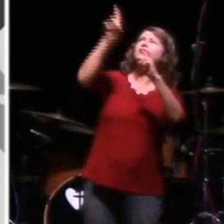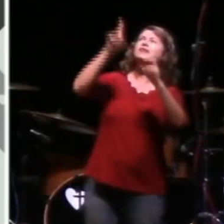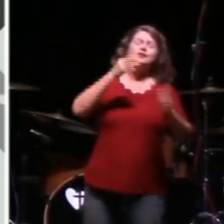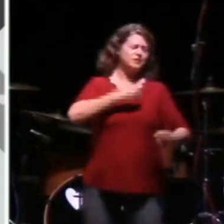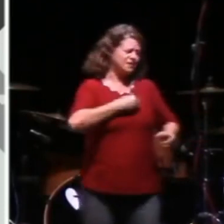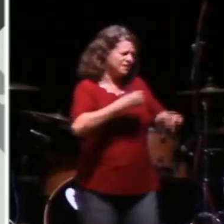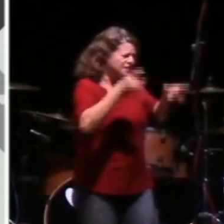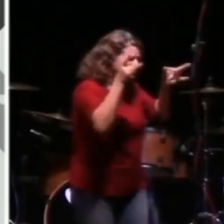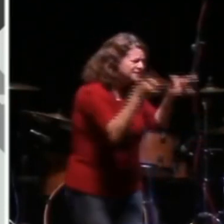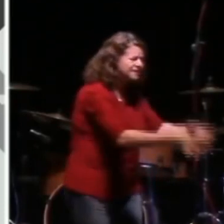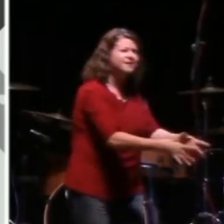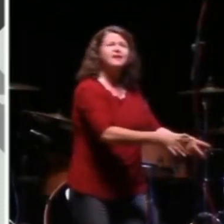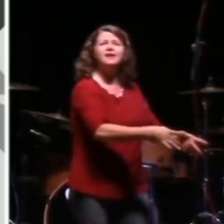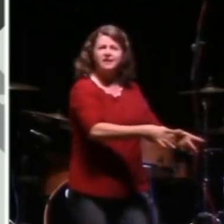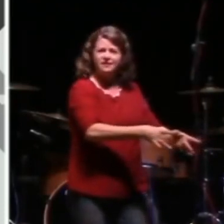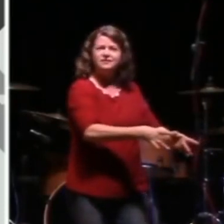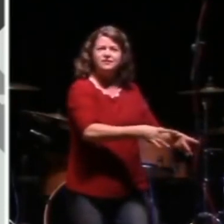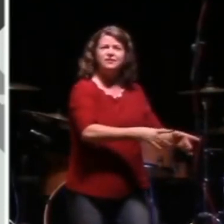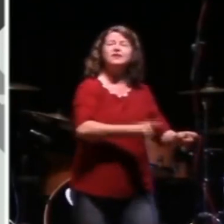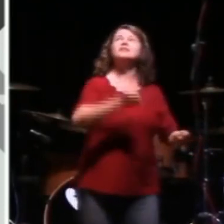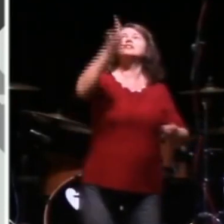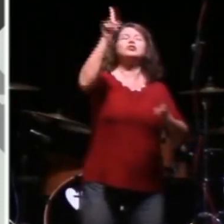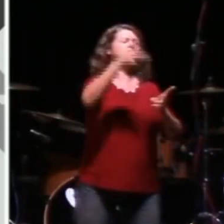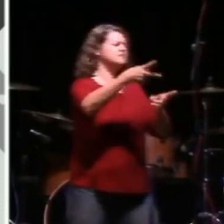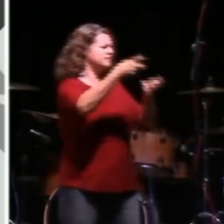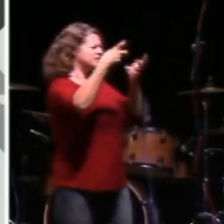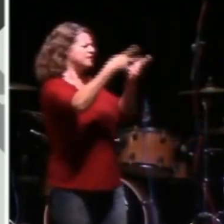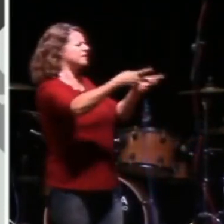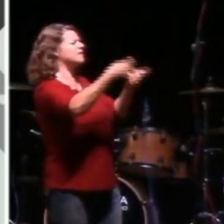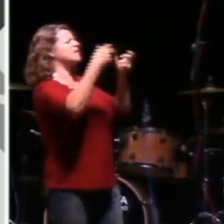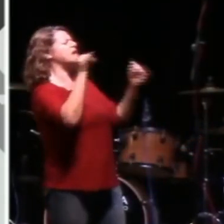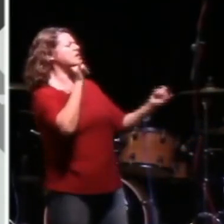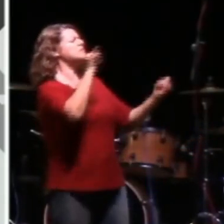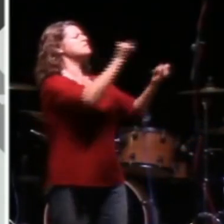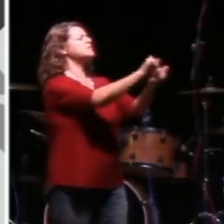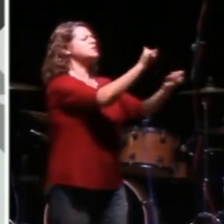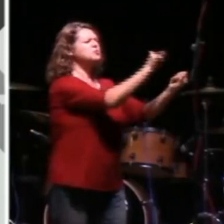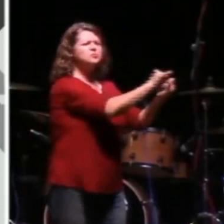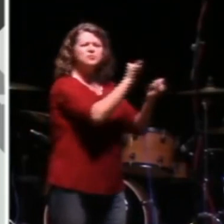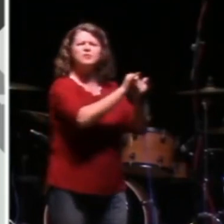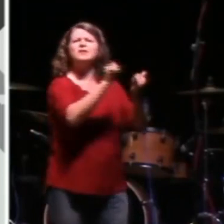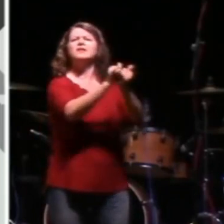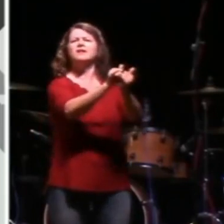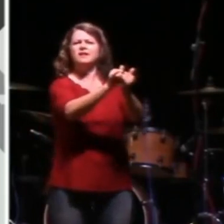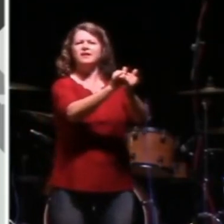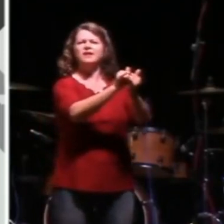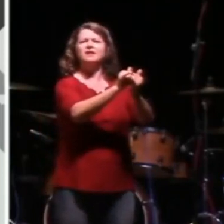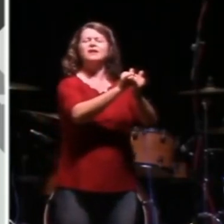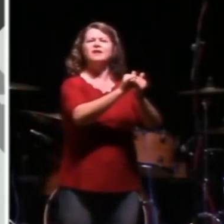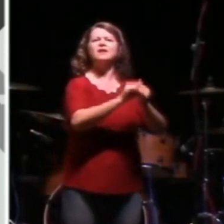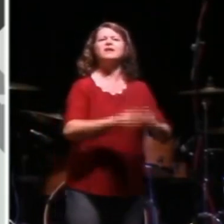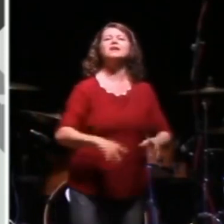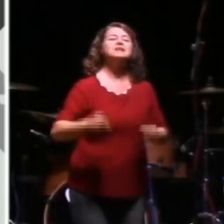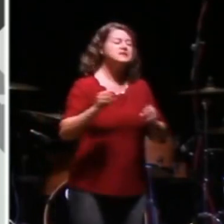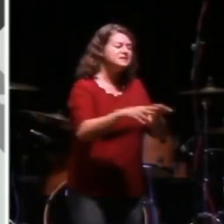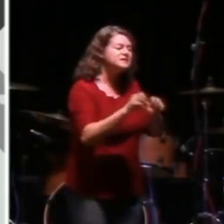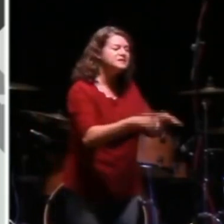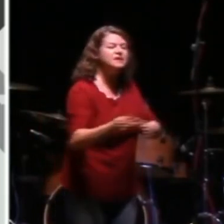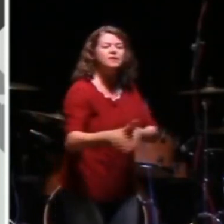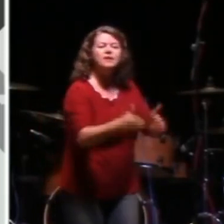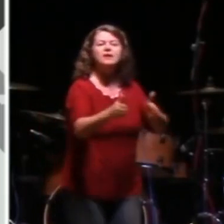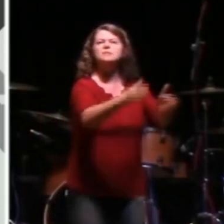seu pecado para ver se castigado ouvindo os céus e perdoa o pecado deu certo o teu povo israel ensinar-lhes o caminho